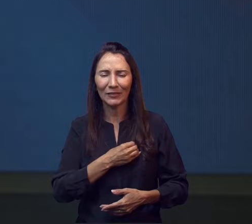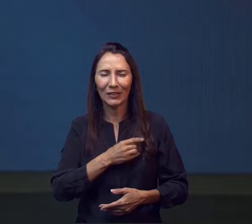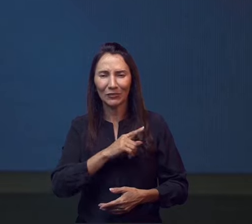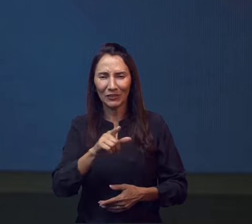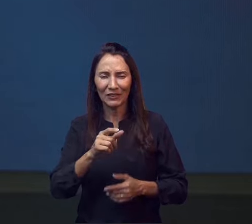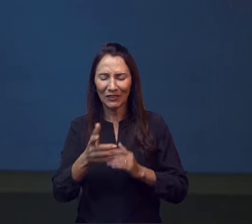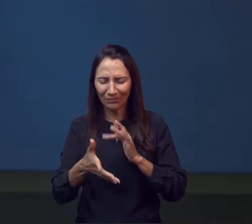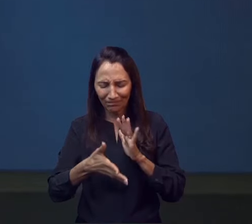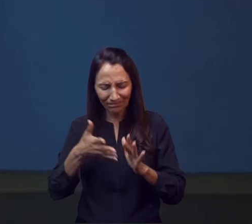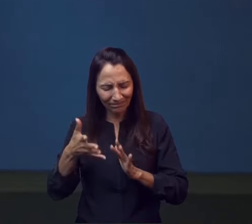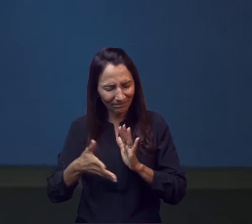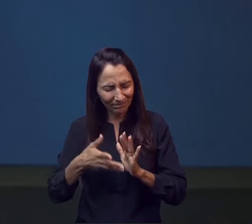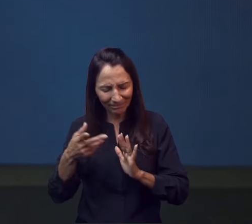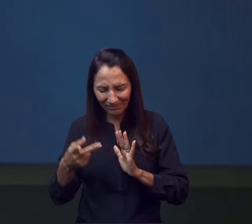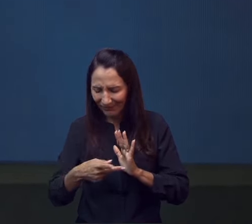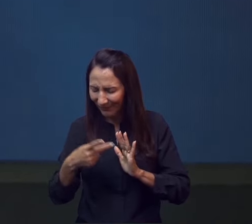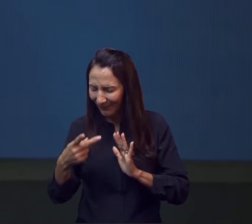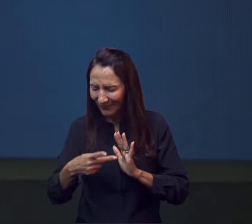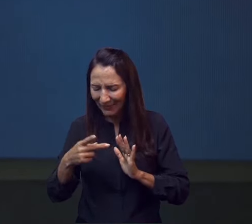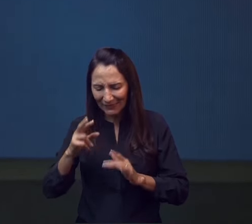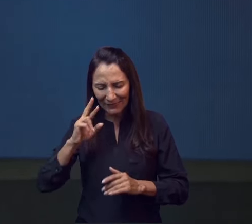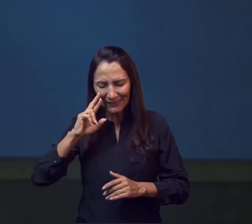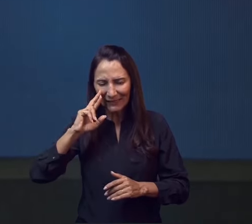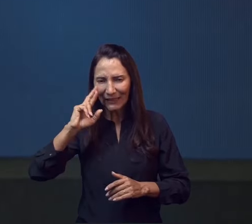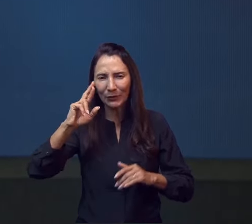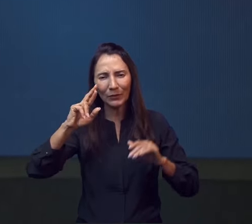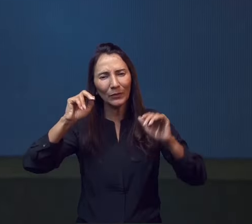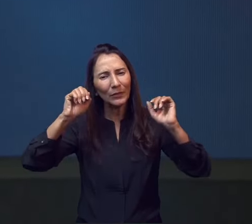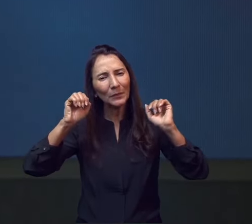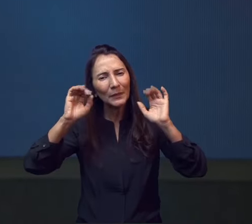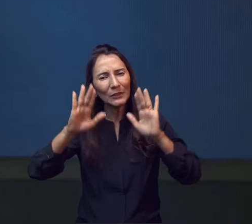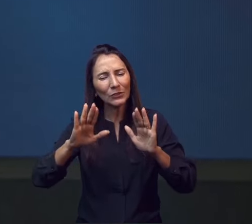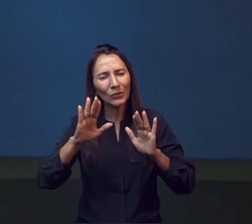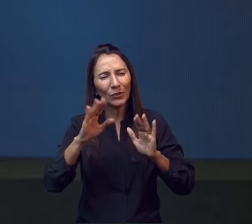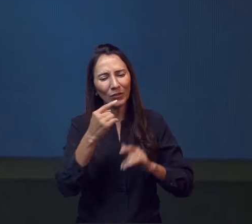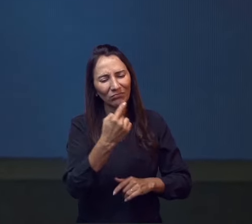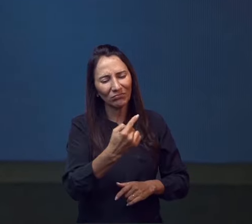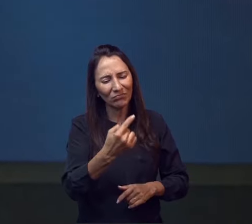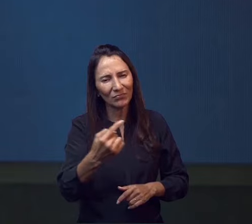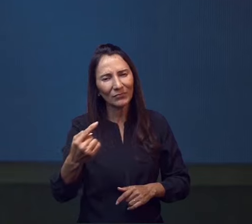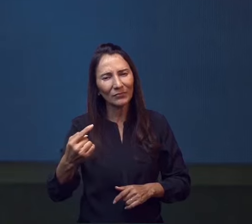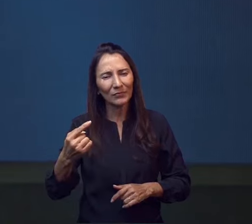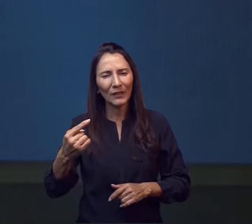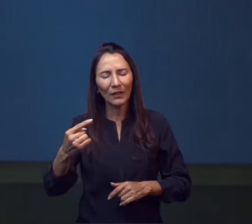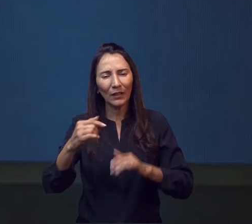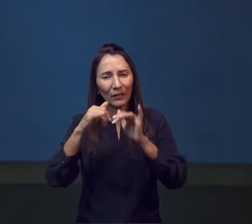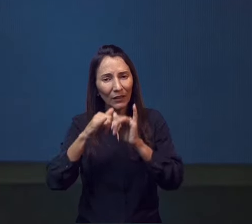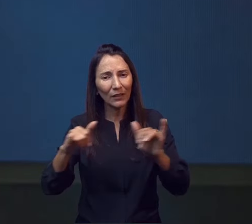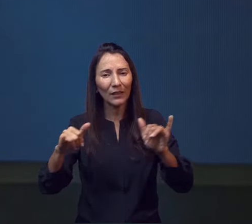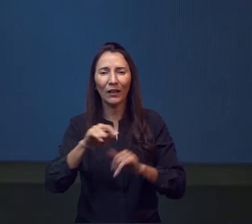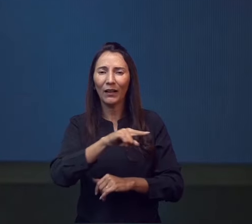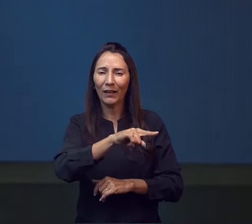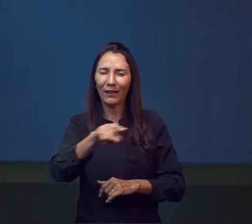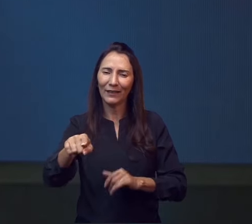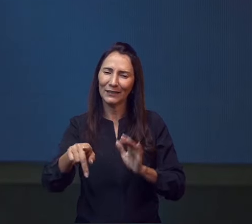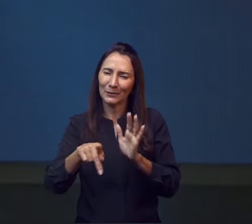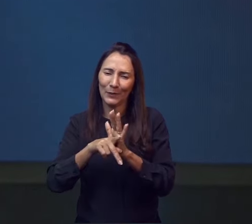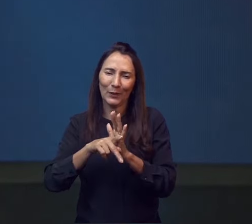Senhor Eu abençoo essas pessoas eu declaro que elas são duas